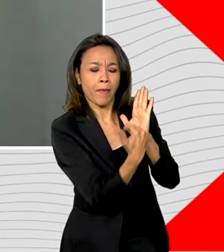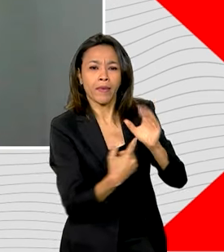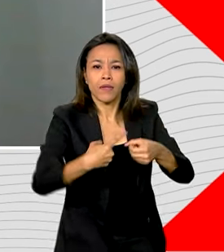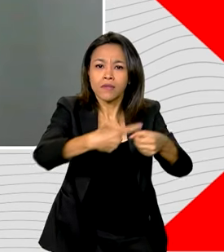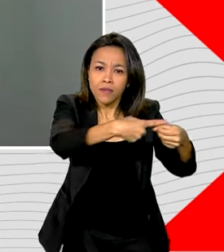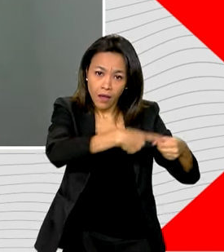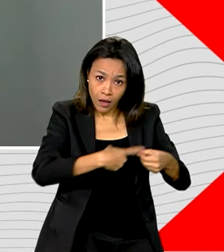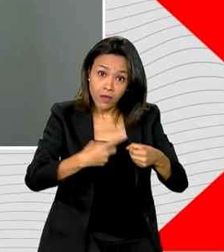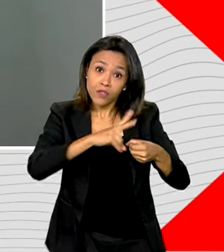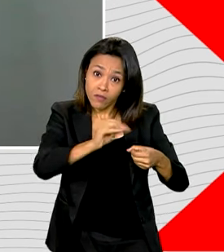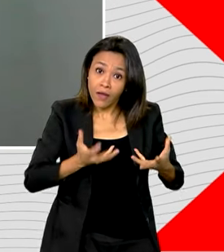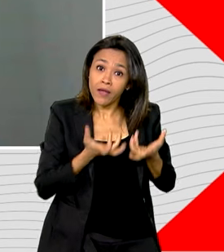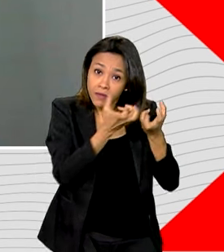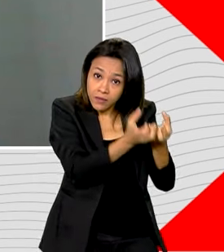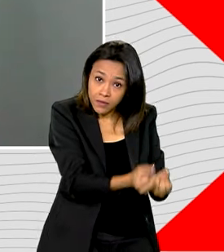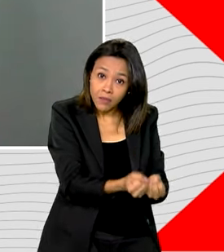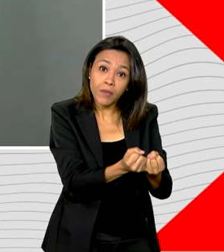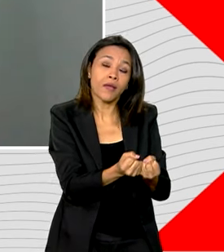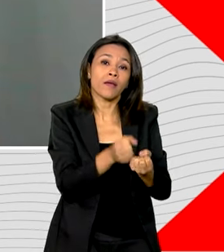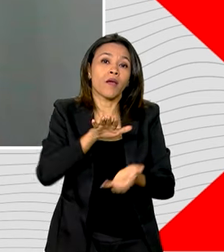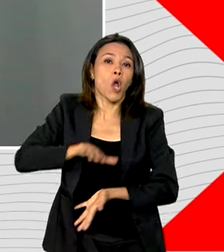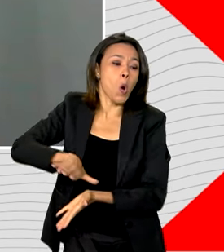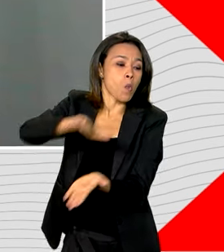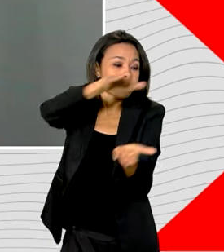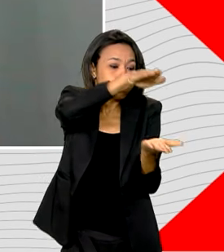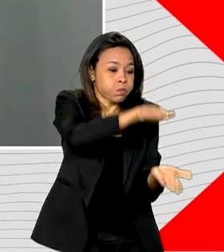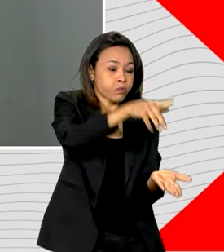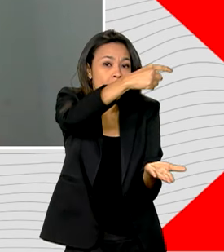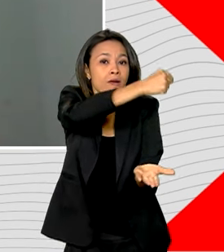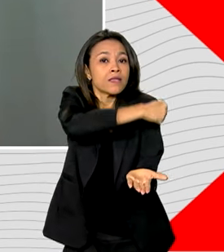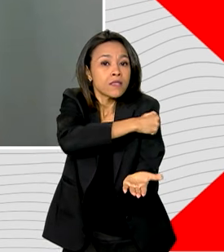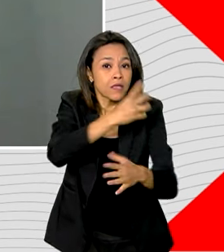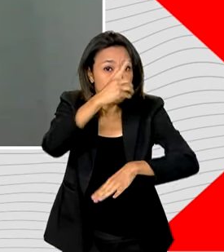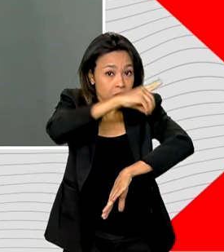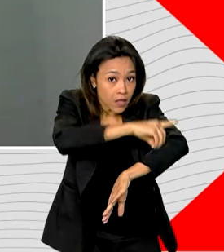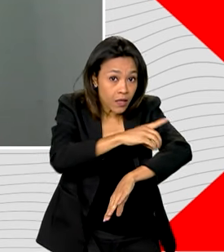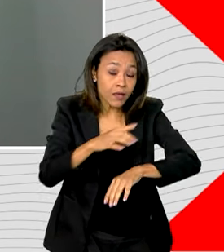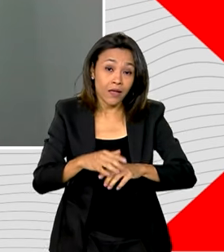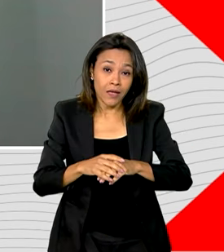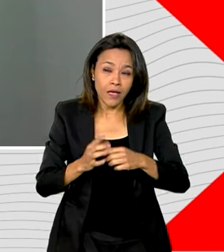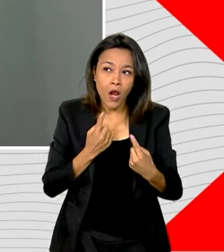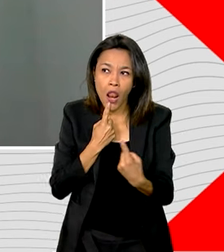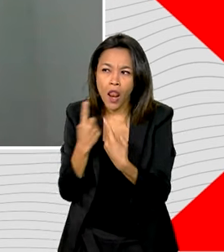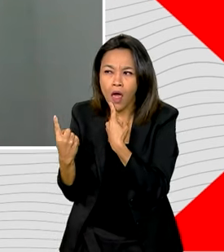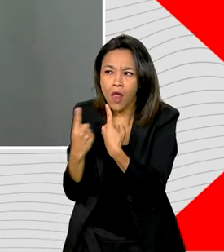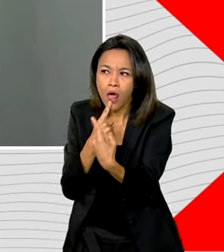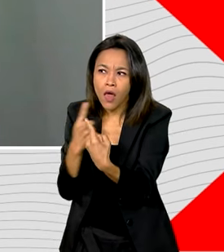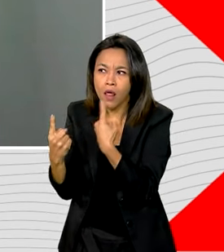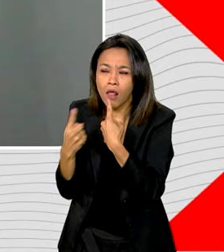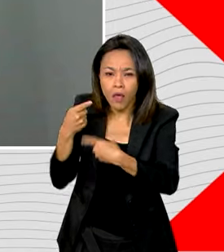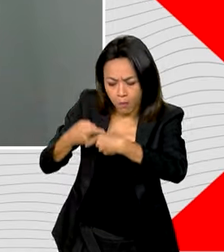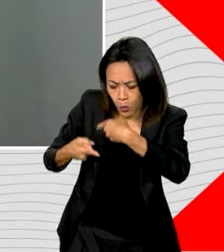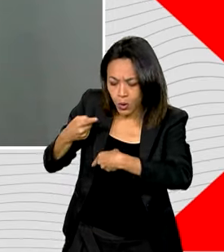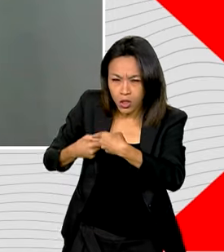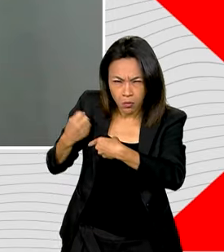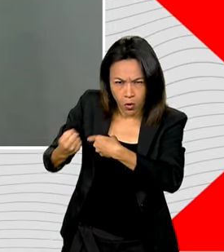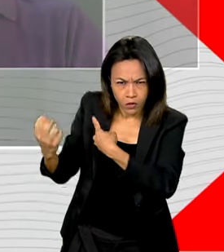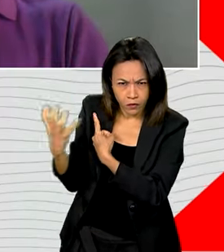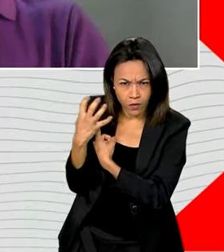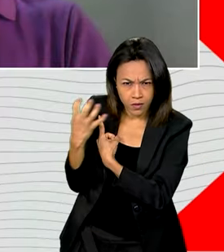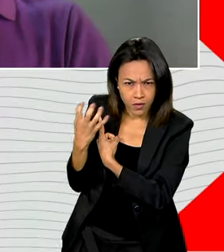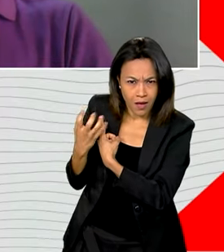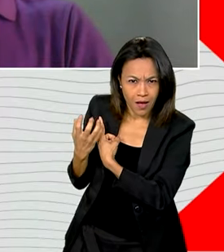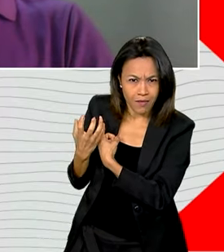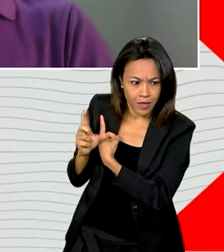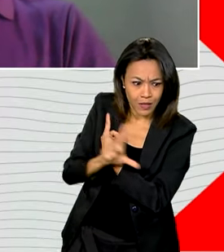eh essas doses de vacina e se a interlocução política pode influenciar essa escolha eh